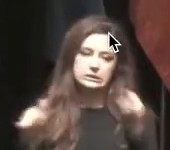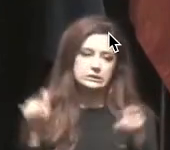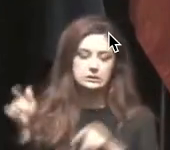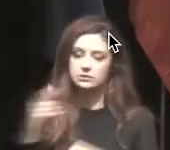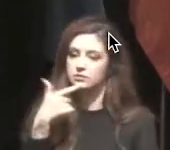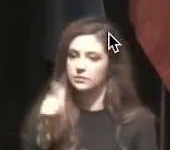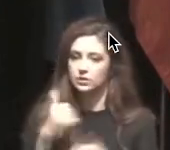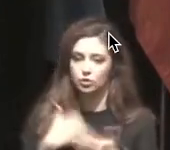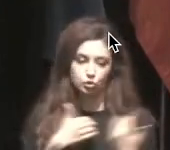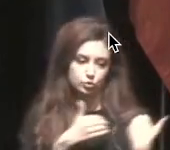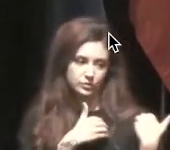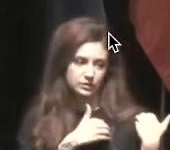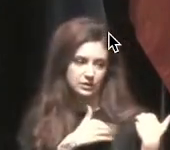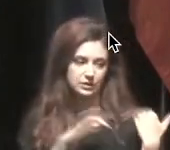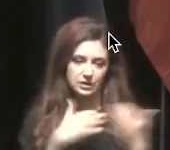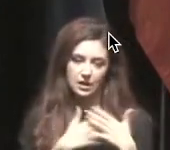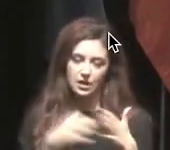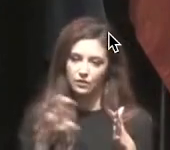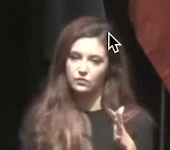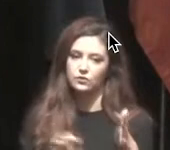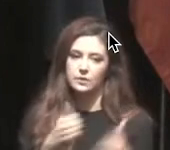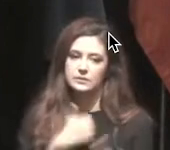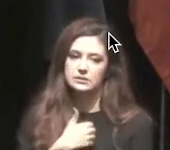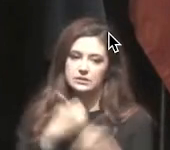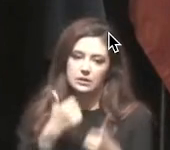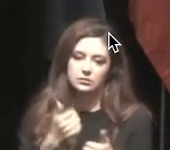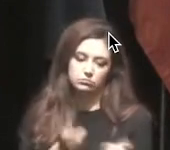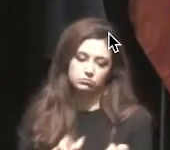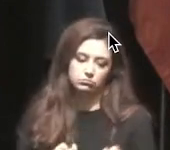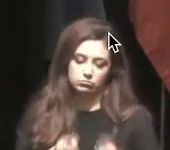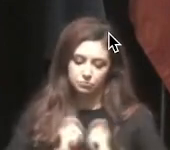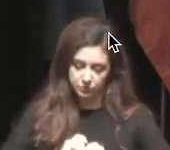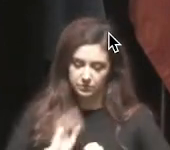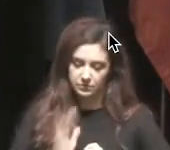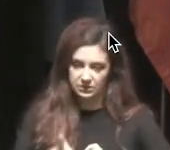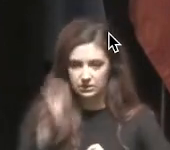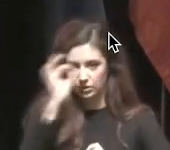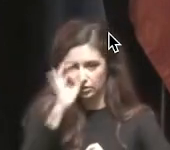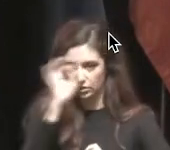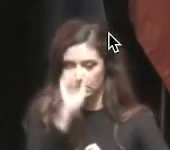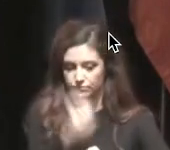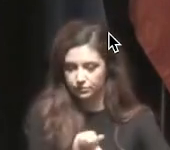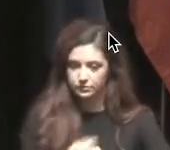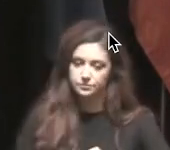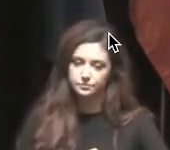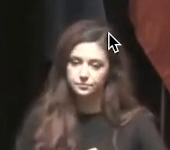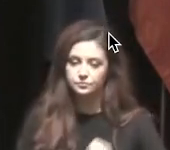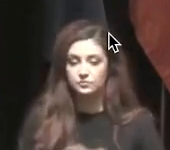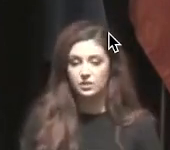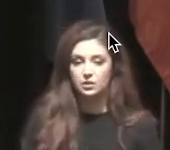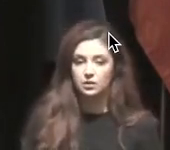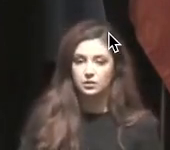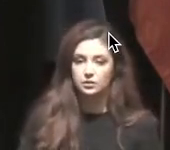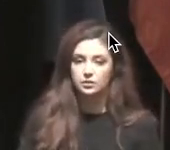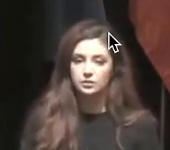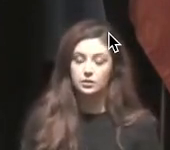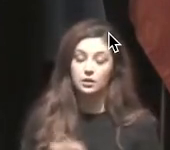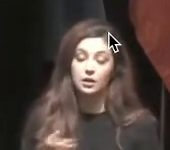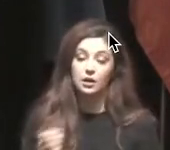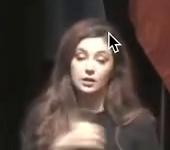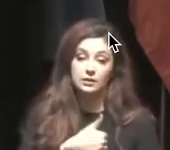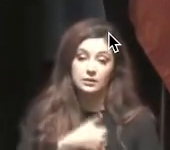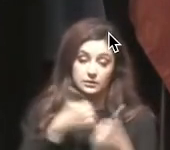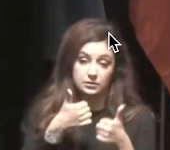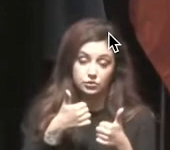onde as responsabilidades pelo Estado da Cidade têm de ser assumidas pelo Executivo de Carlos Moedas. Lisboa tem de ser uma